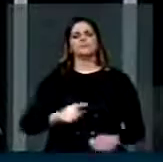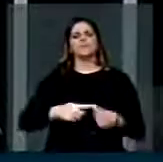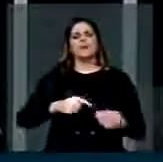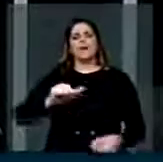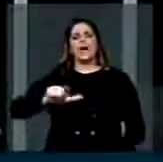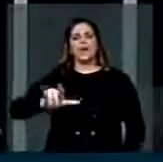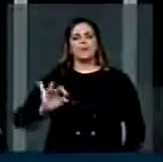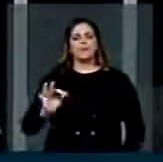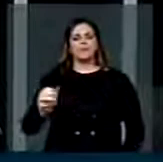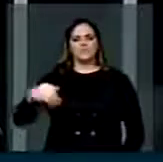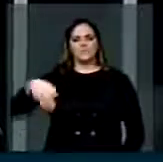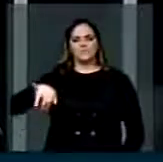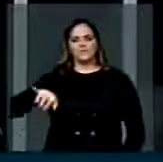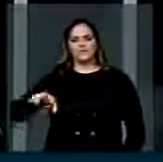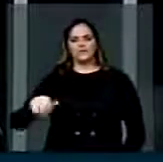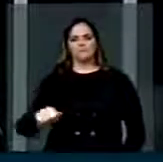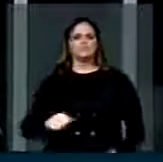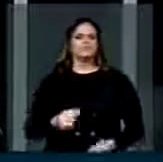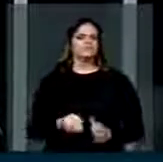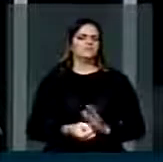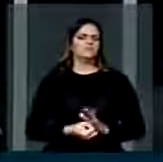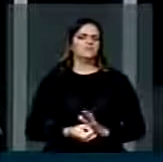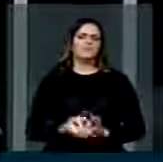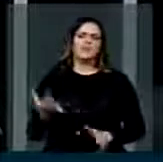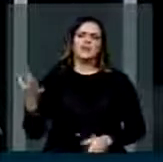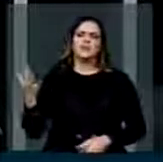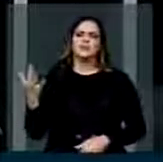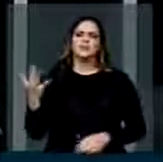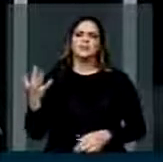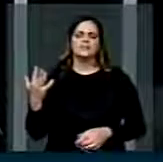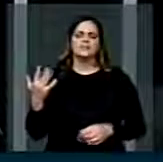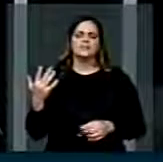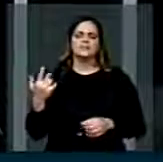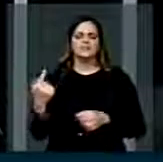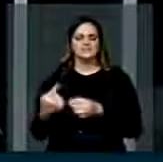Maranhão, Central do Maranhão, Belágua,